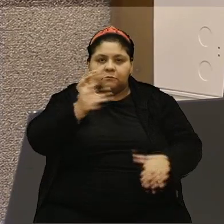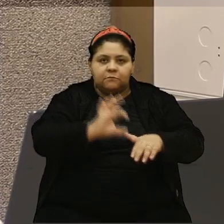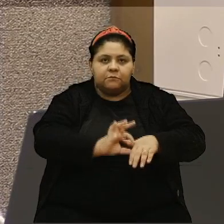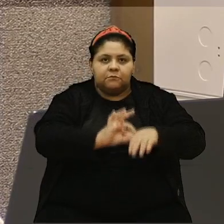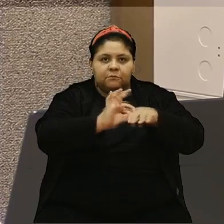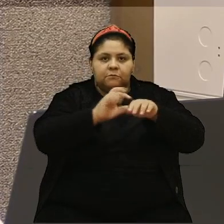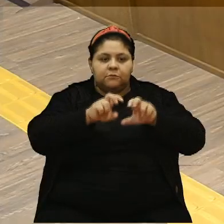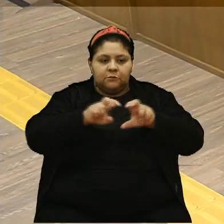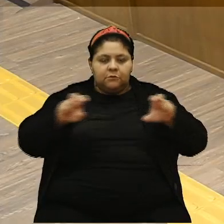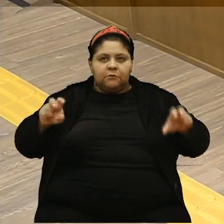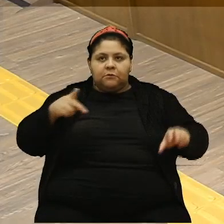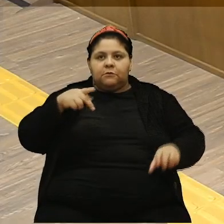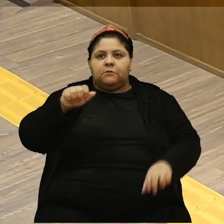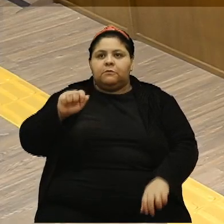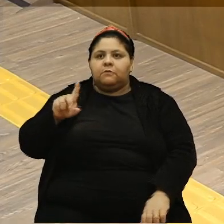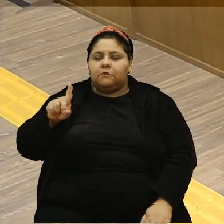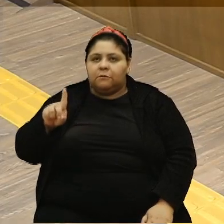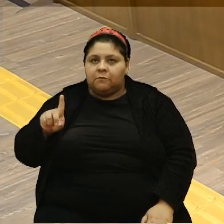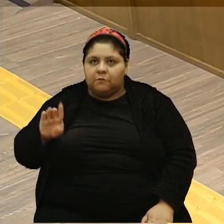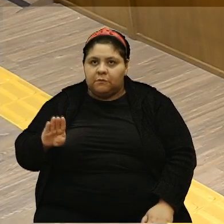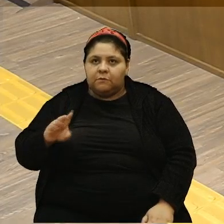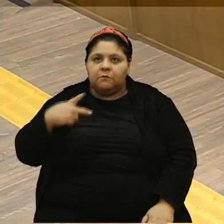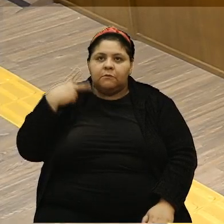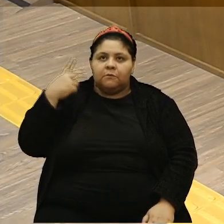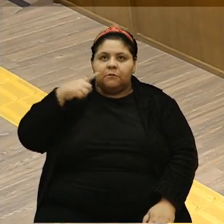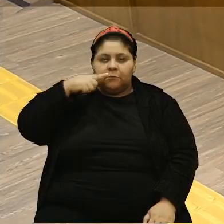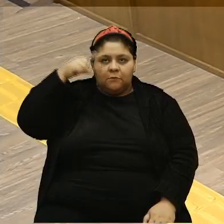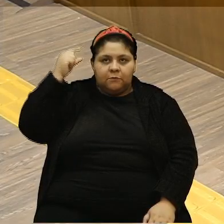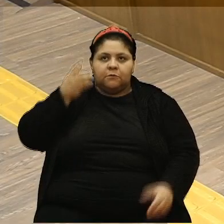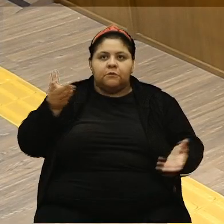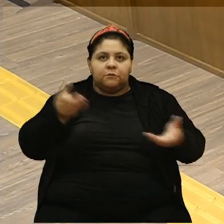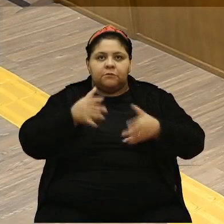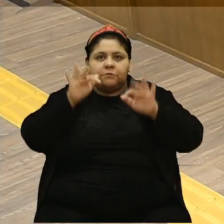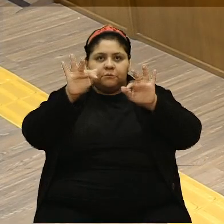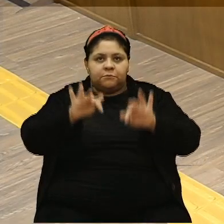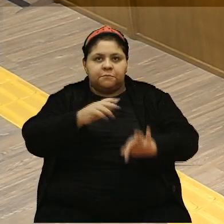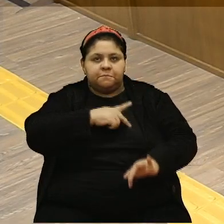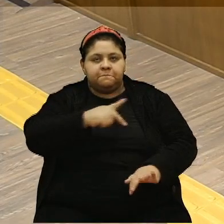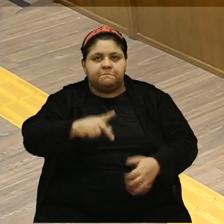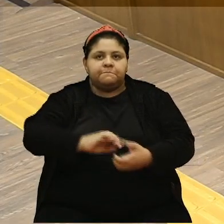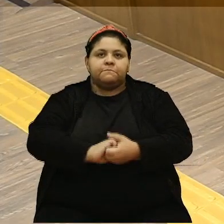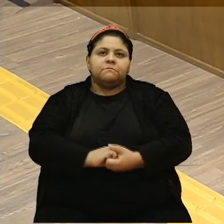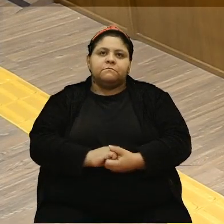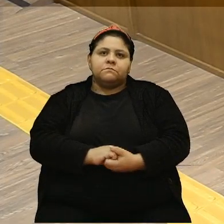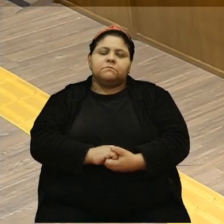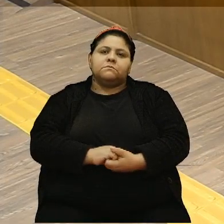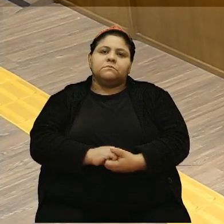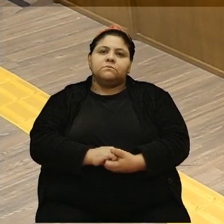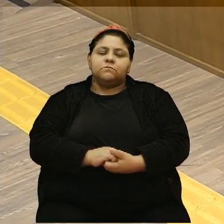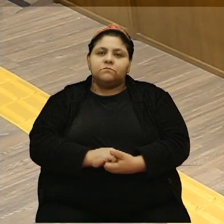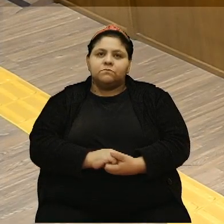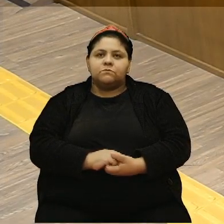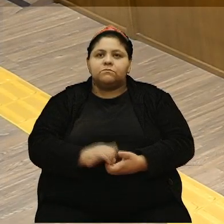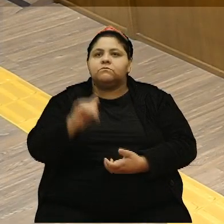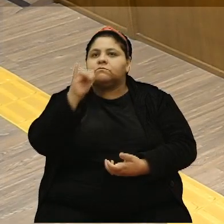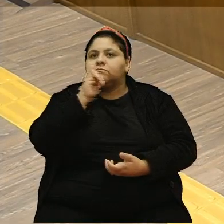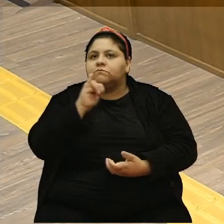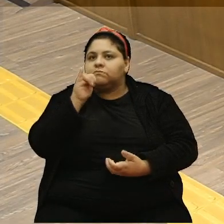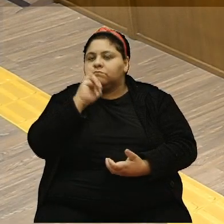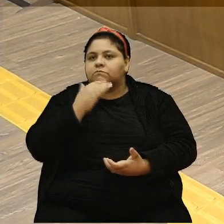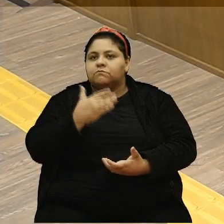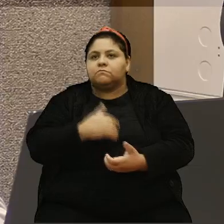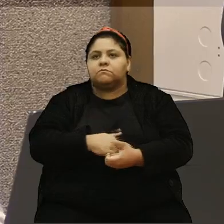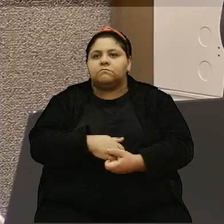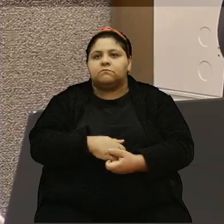da bancada do PSDB, vereador Aldonei Machado. E já concluo. Obrigado, presidente. Por exemplo,